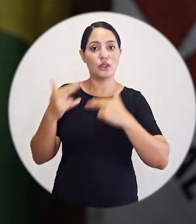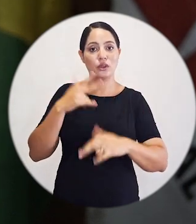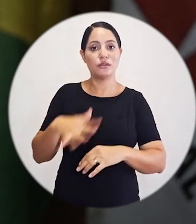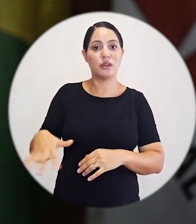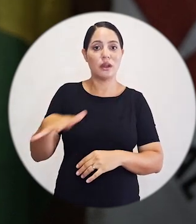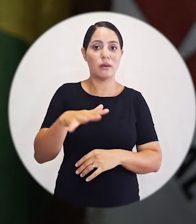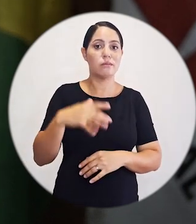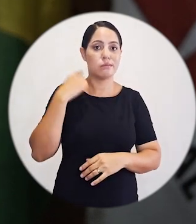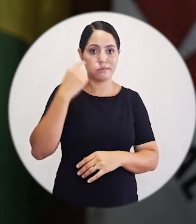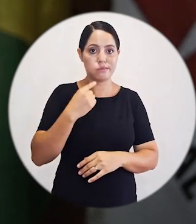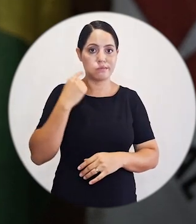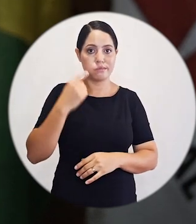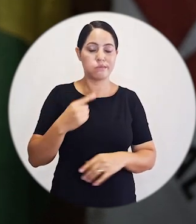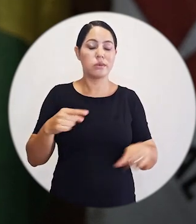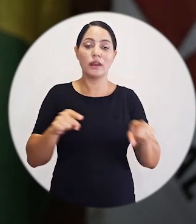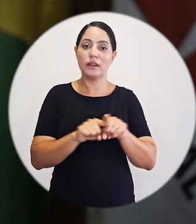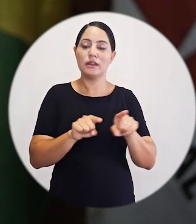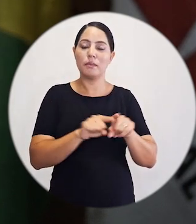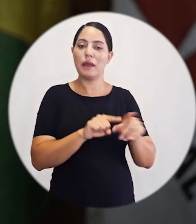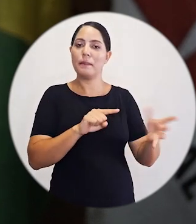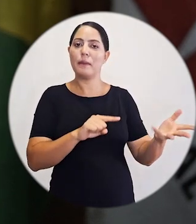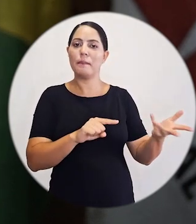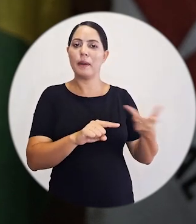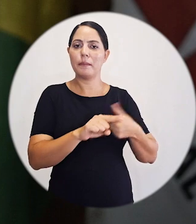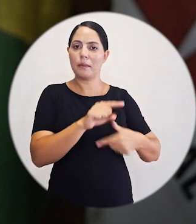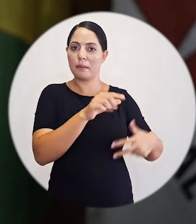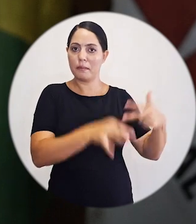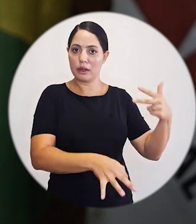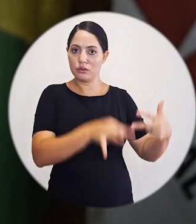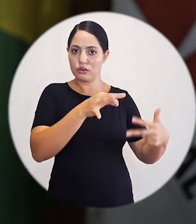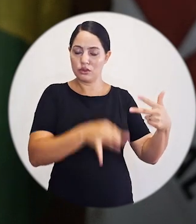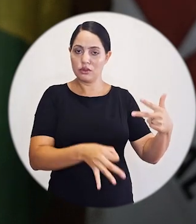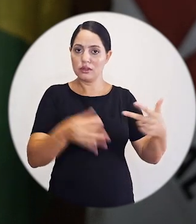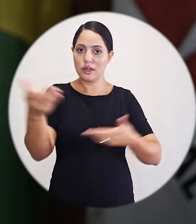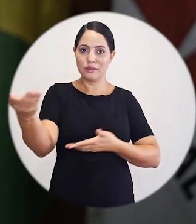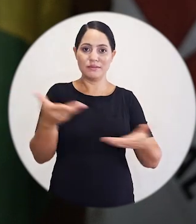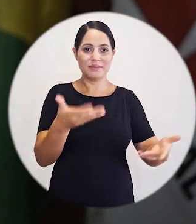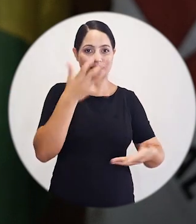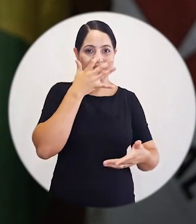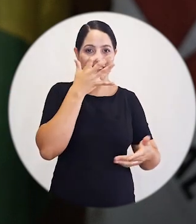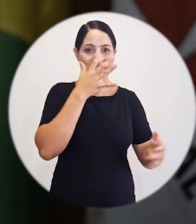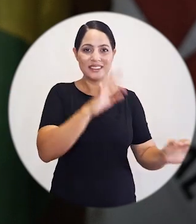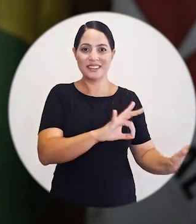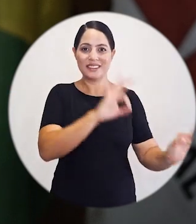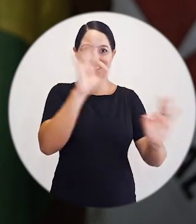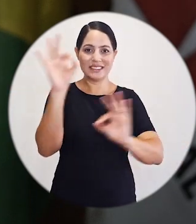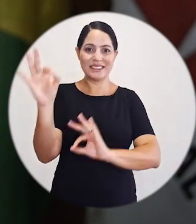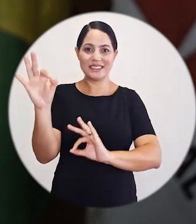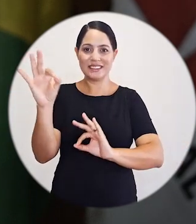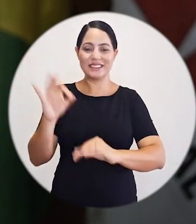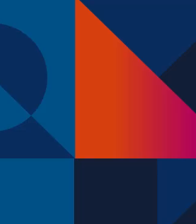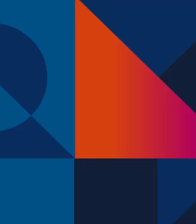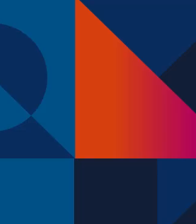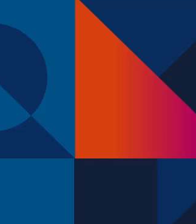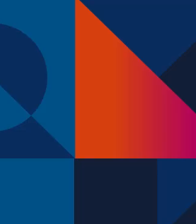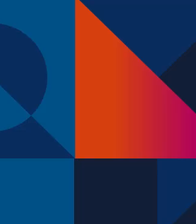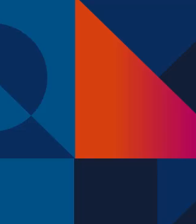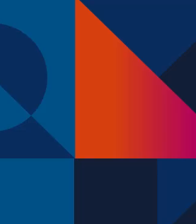dentro das novidades da advocacia e dos últimos acontecimentos do Judiciário. Fique com a gente, já estamos no ar.